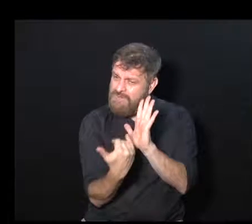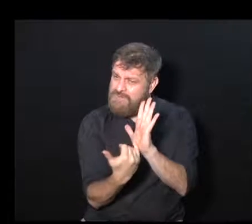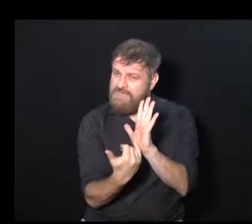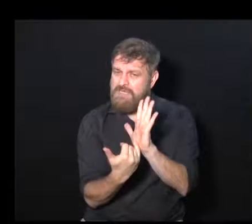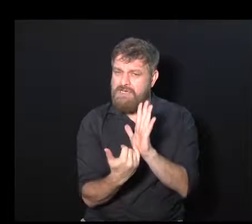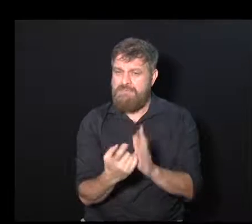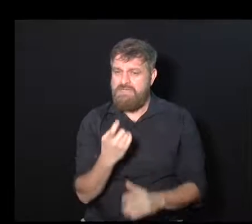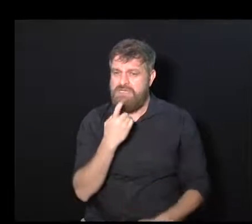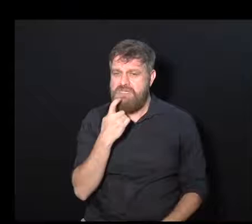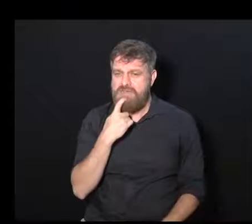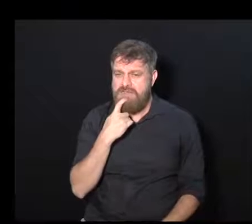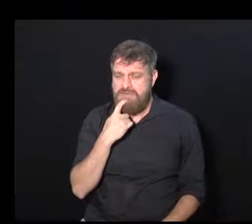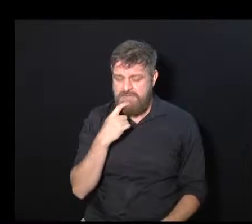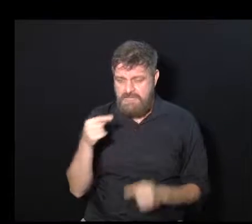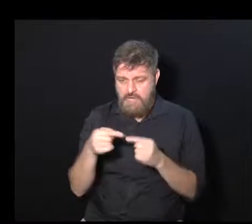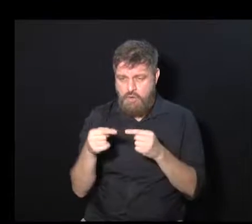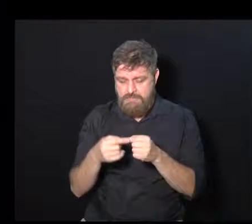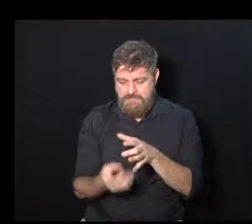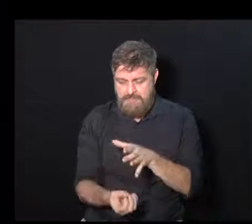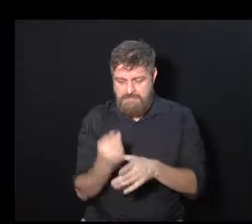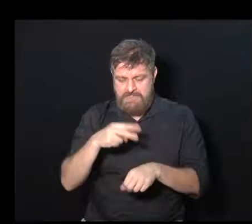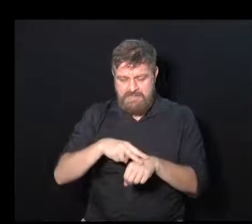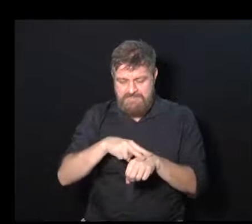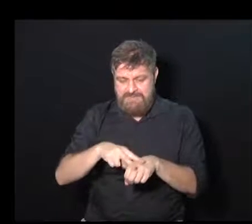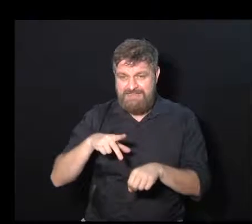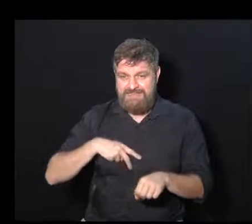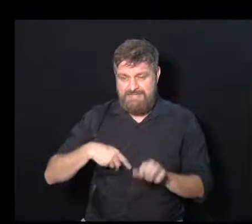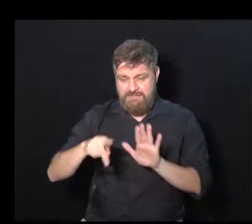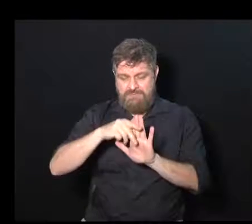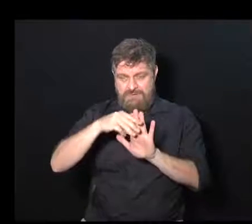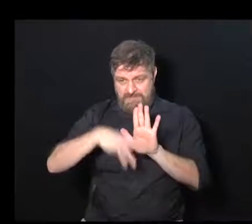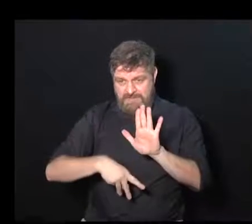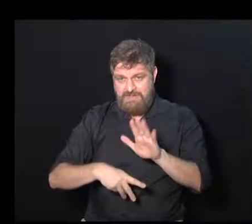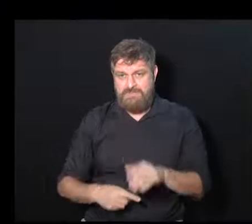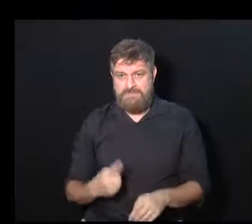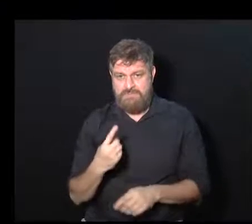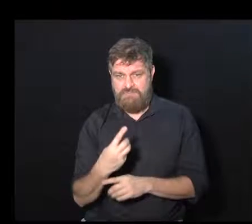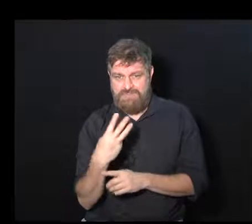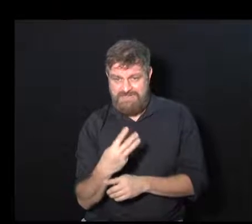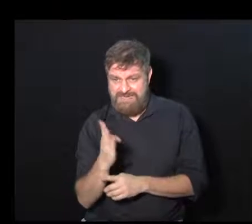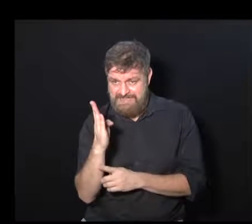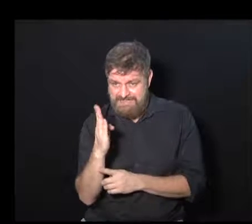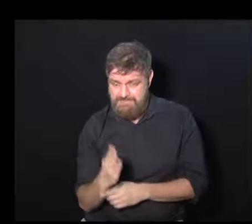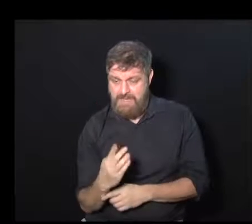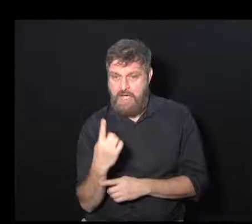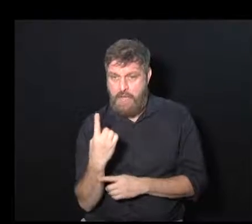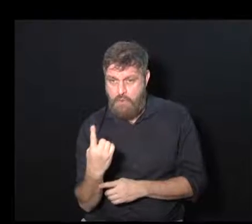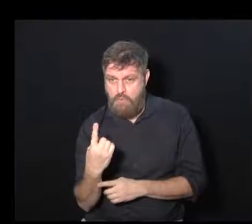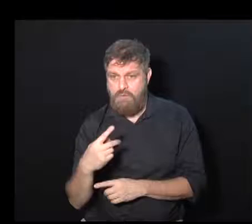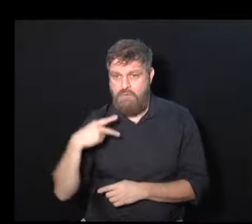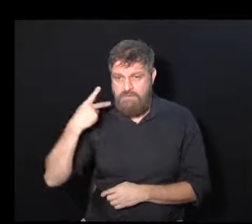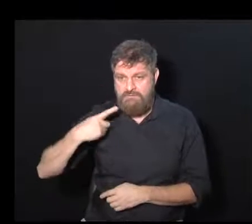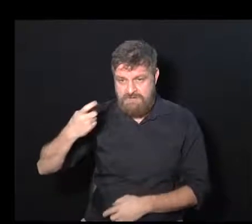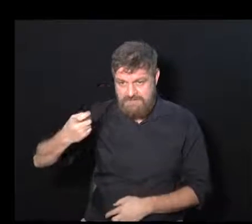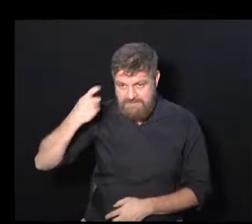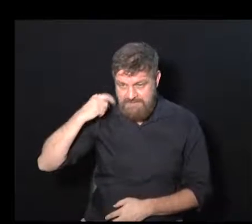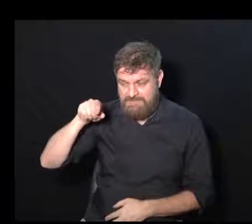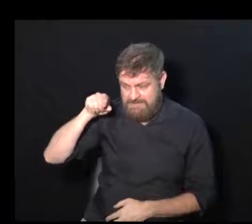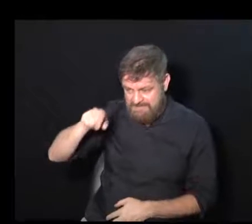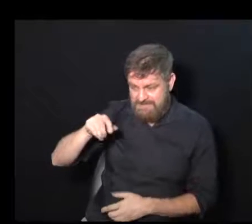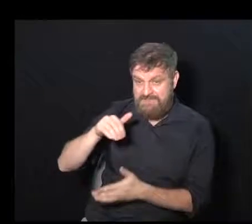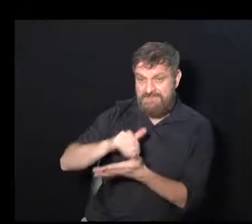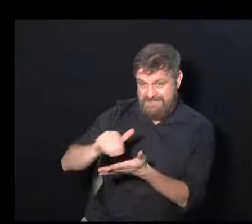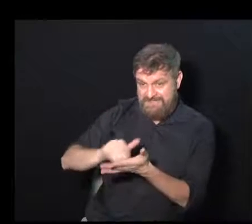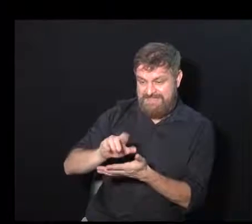de Fitoterapia, que foi instituído através da Portaria número 13 de 2001, do ex-vereador Saad, que estava